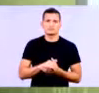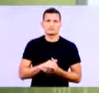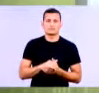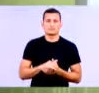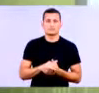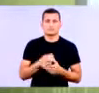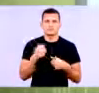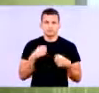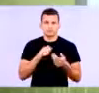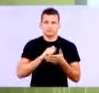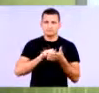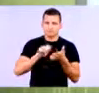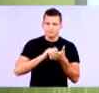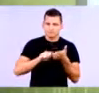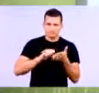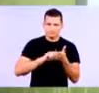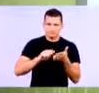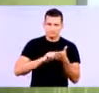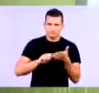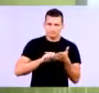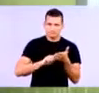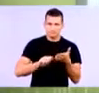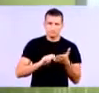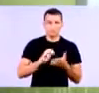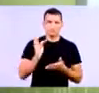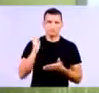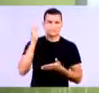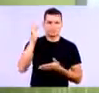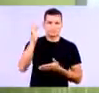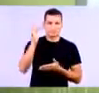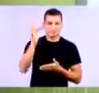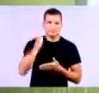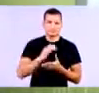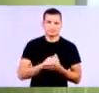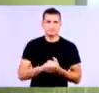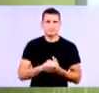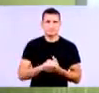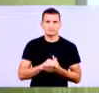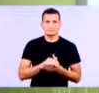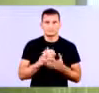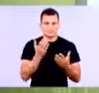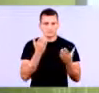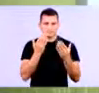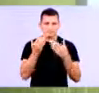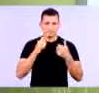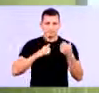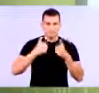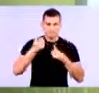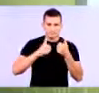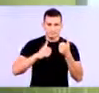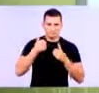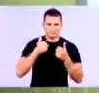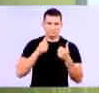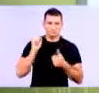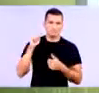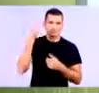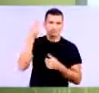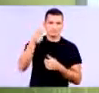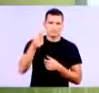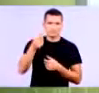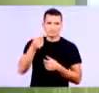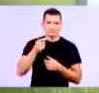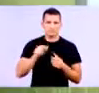elas deverão ser registradas para que futuramente elas sejam avaliadas para posteriormente